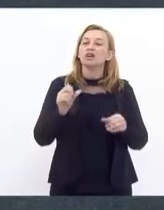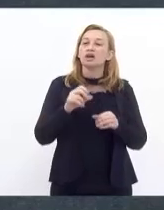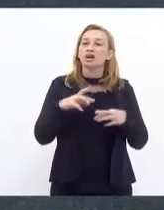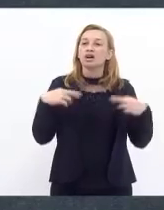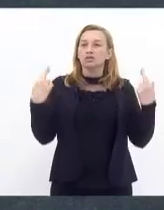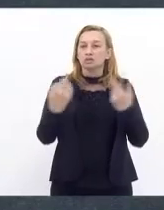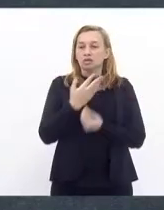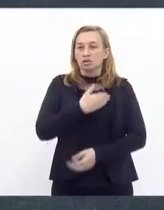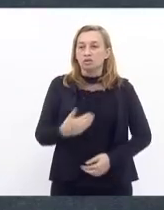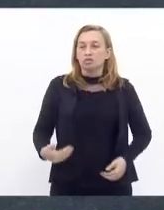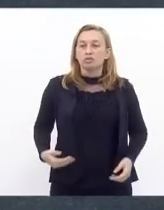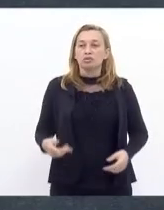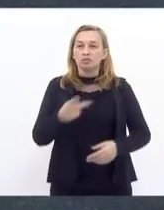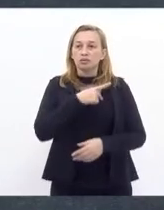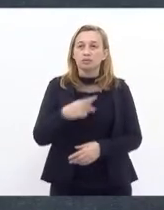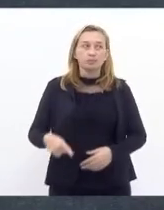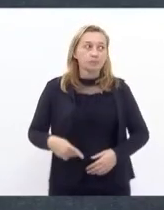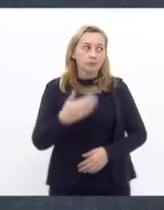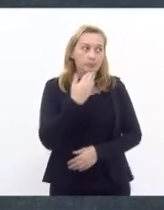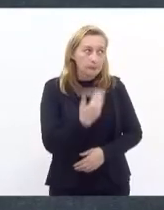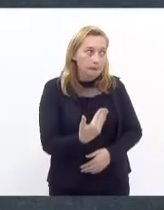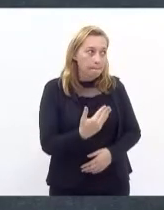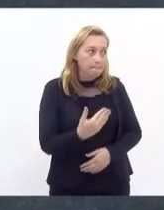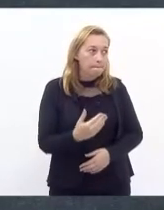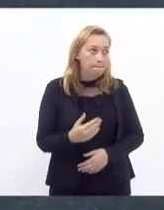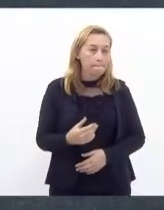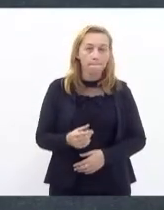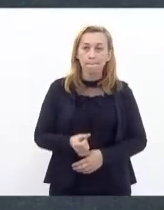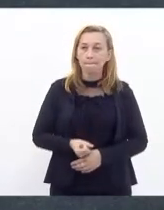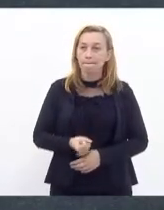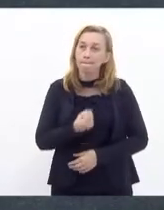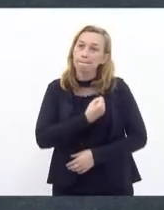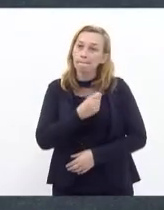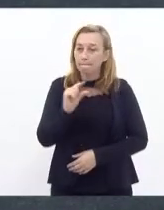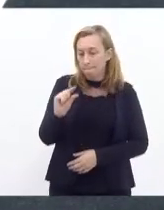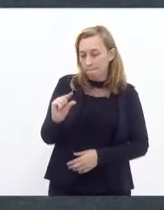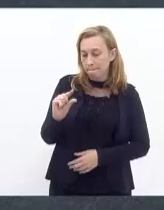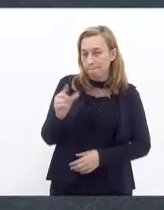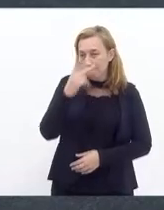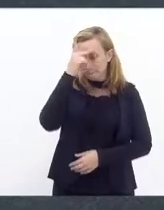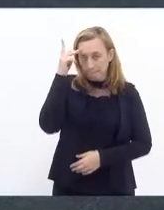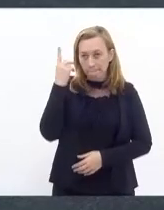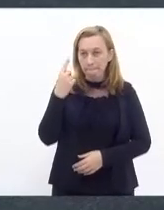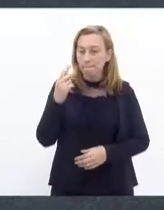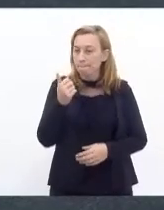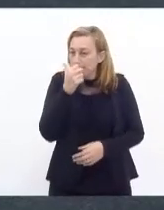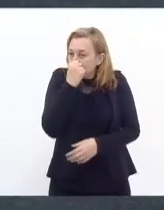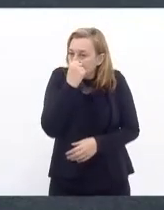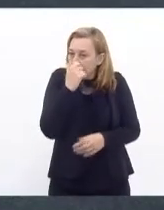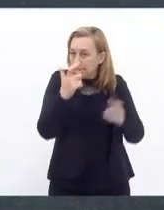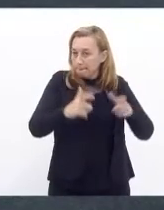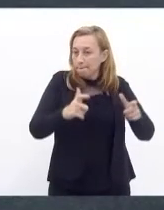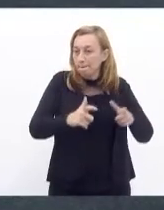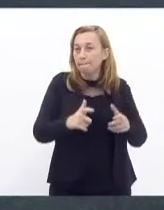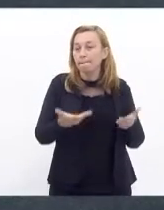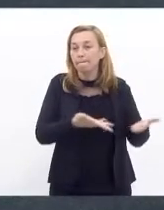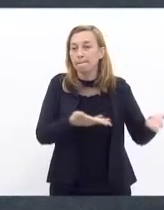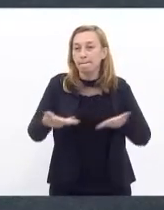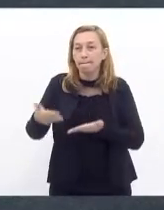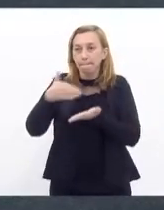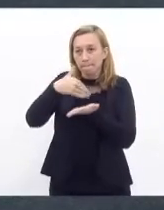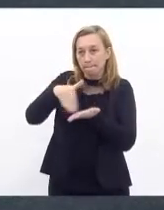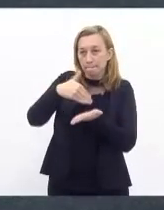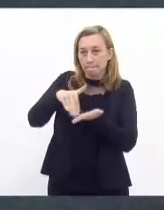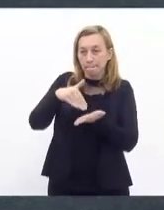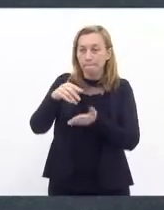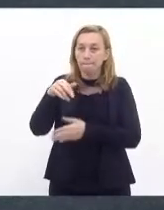pública. O presidente solicitou que fosse um número pequeno de pessoas para aglomerar, então nós iremos convidar a Prefeitura de Nova Iguaçu, que